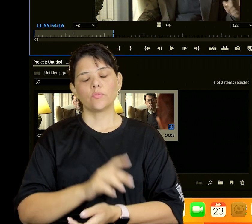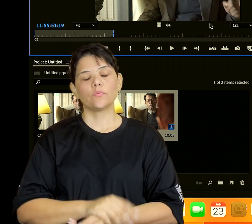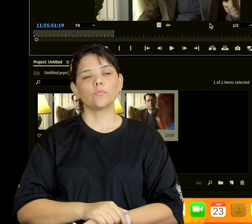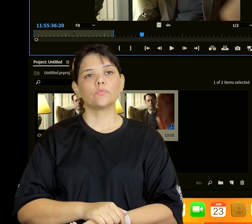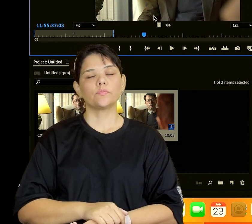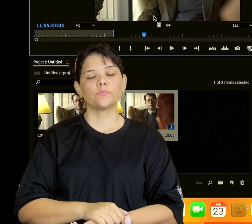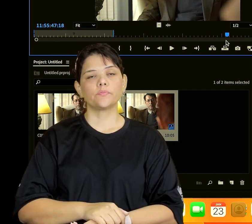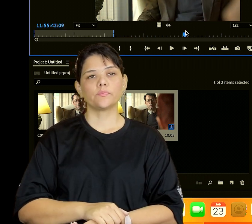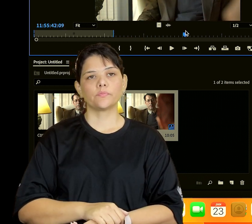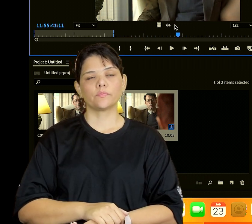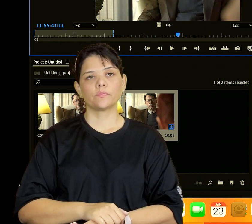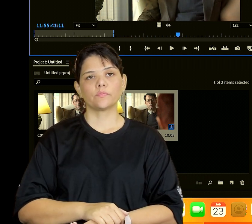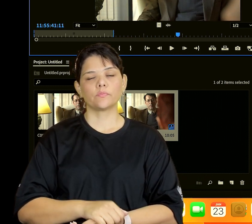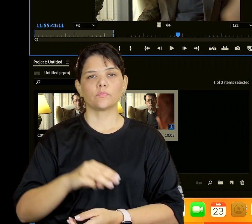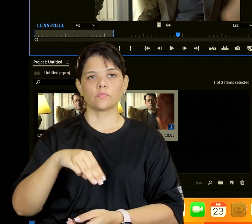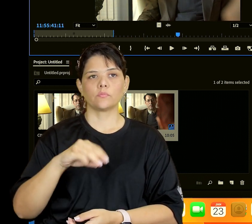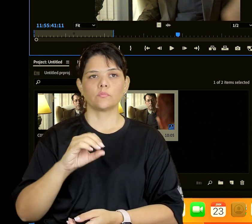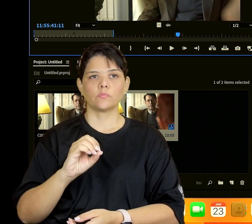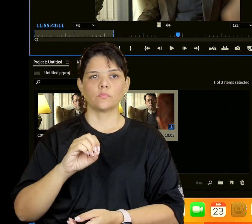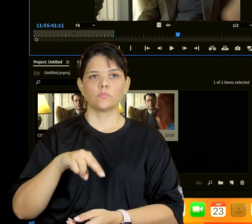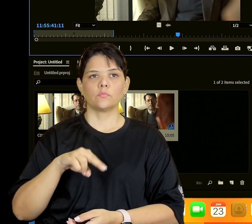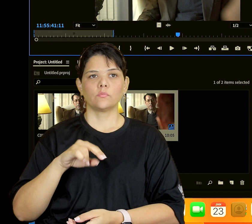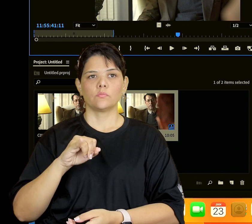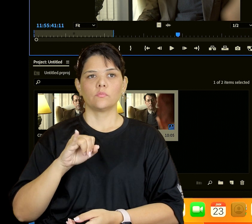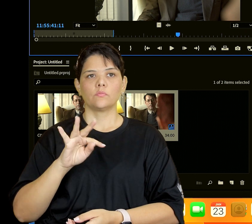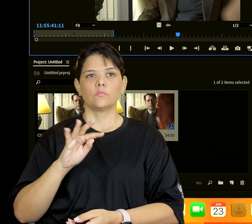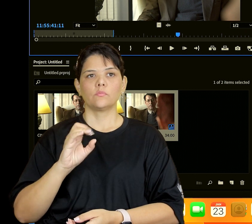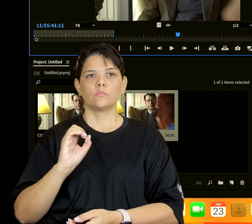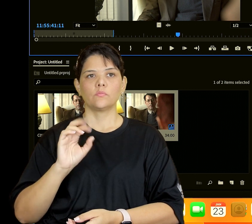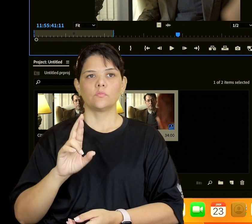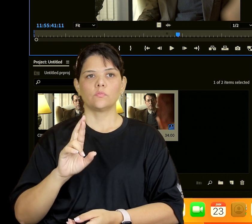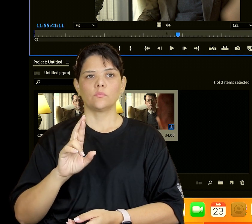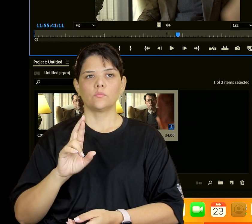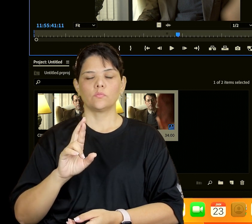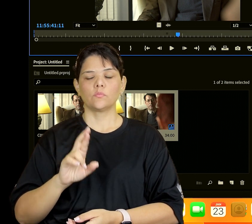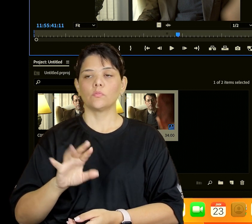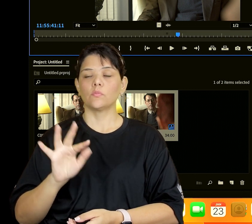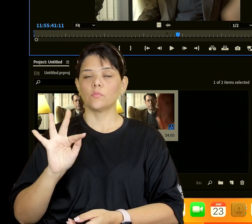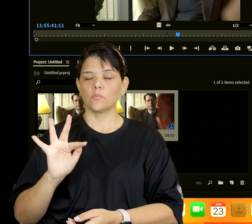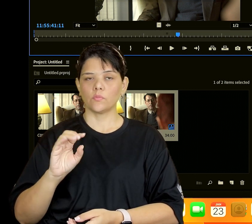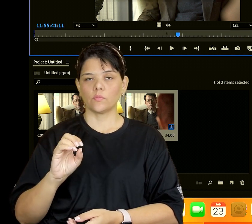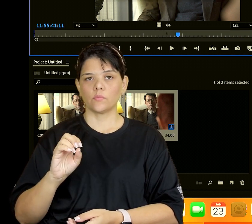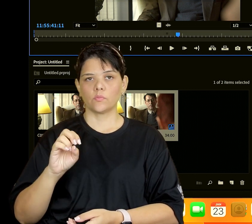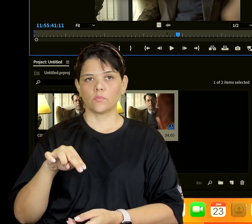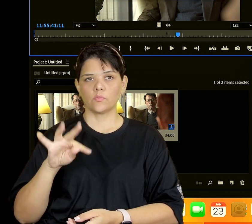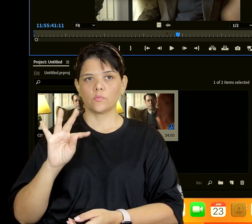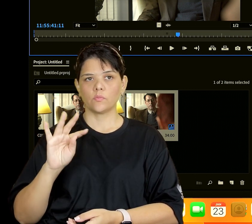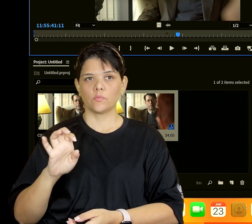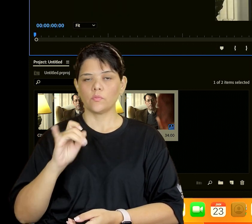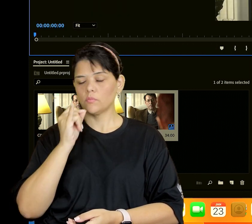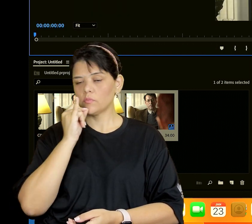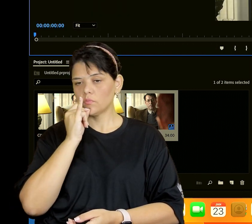Esse é o nosso monitor fonte. Mas tem gente que não usa, por exemplo, eu.